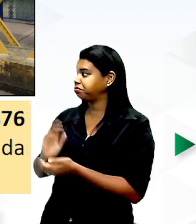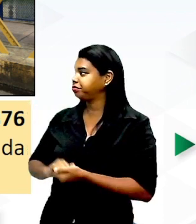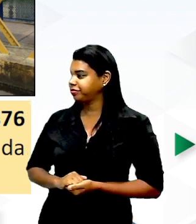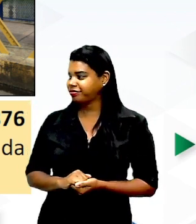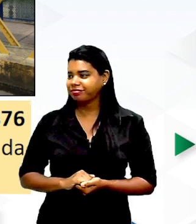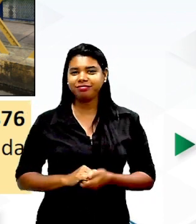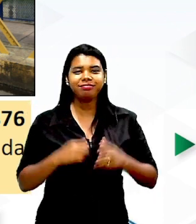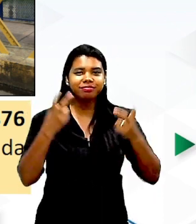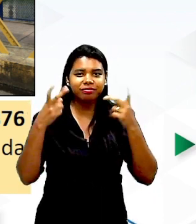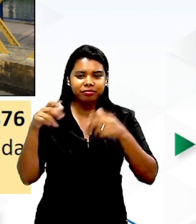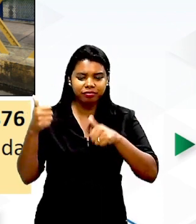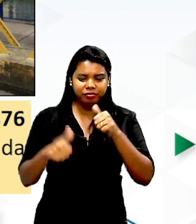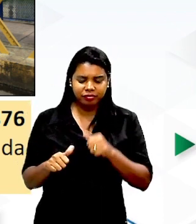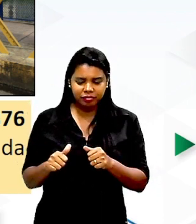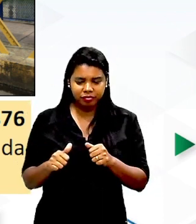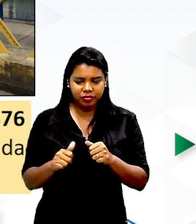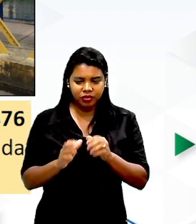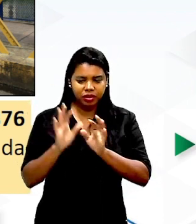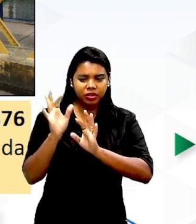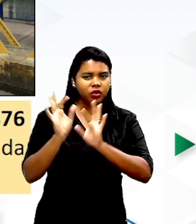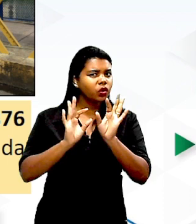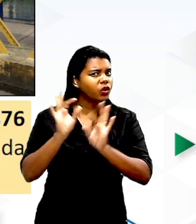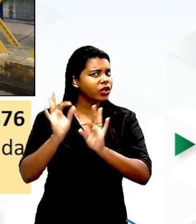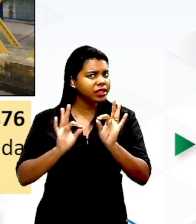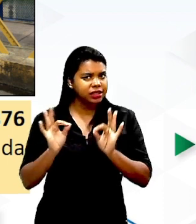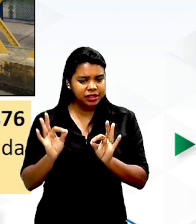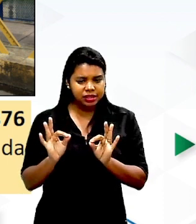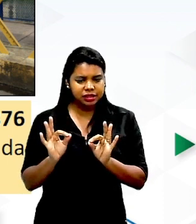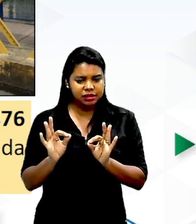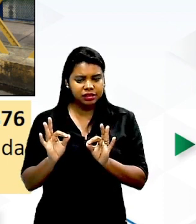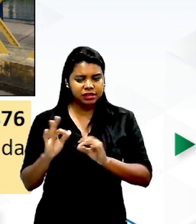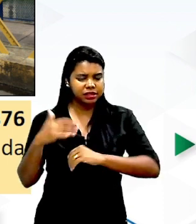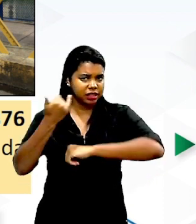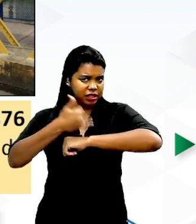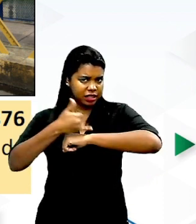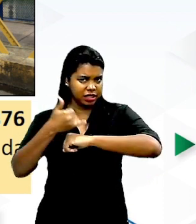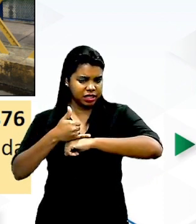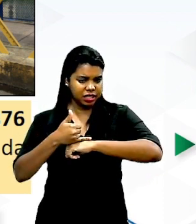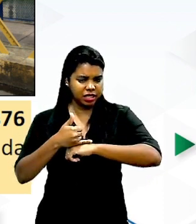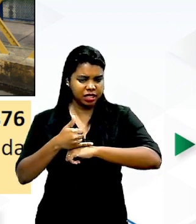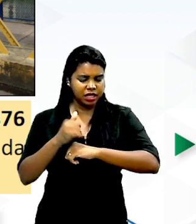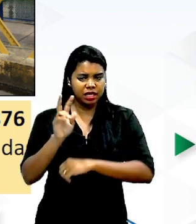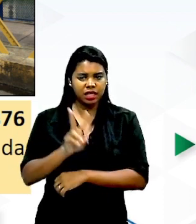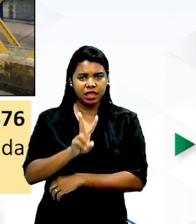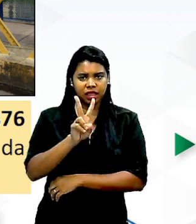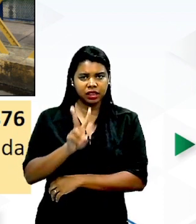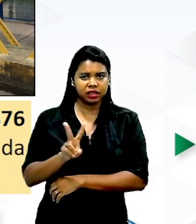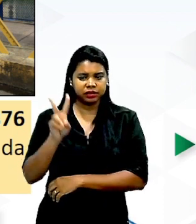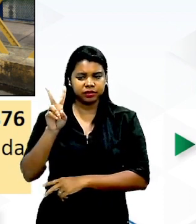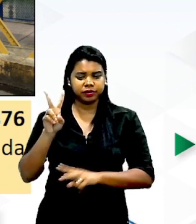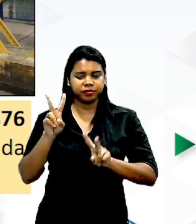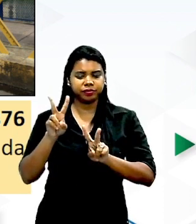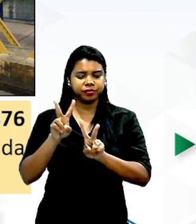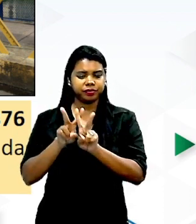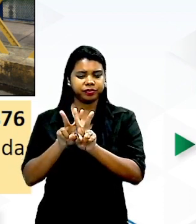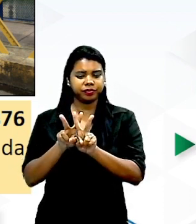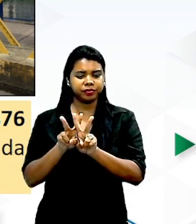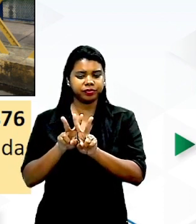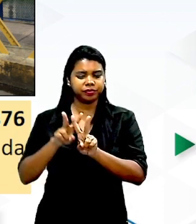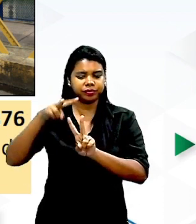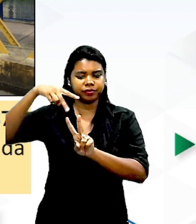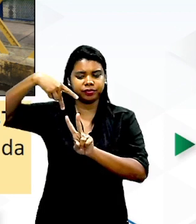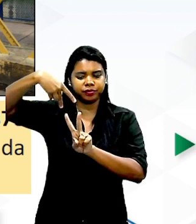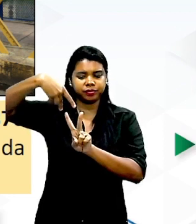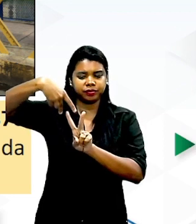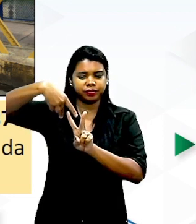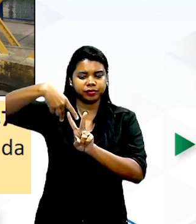o entrelaçamento das vigas de aço, tá vendo aí, ó? Esse cruzamento das vigas formam